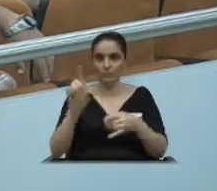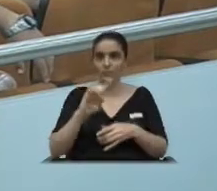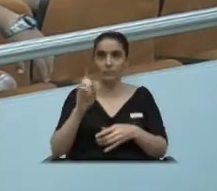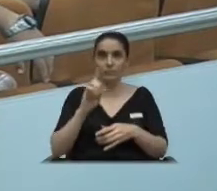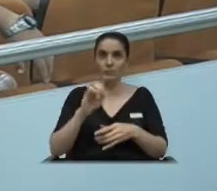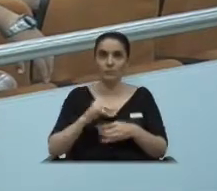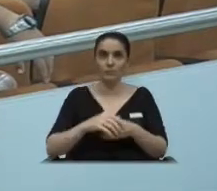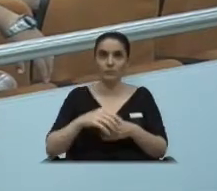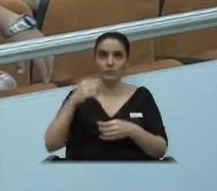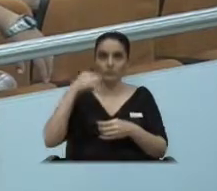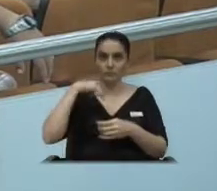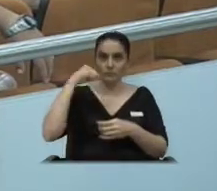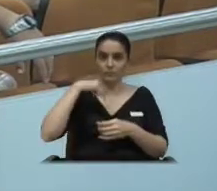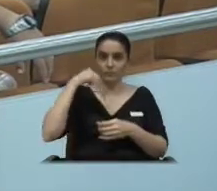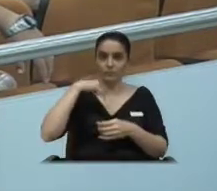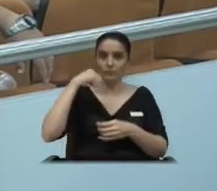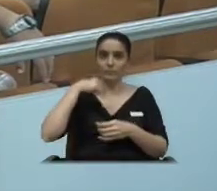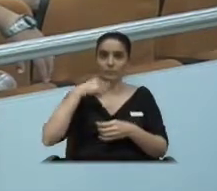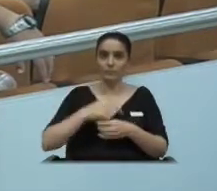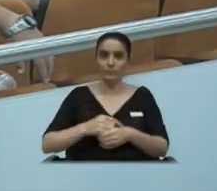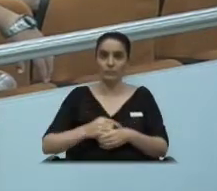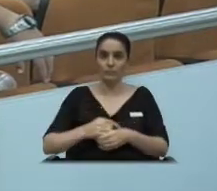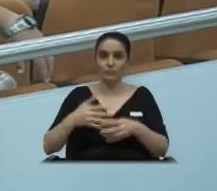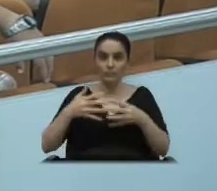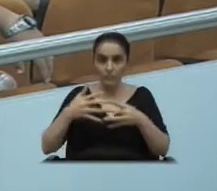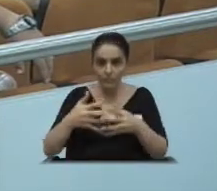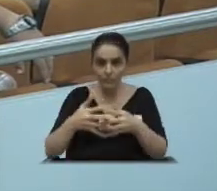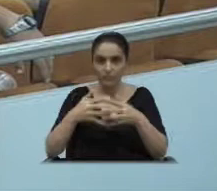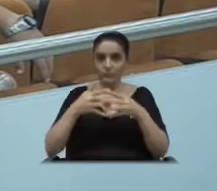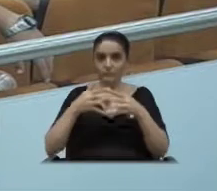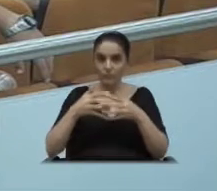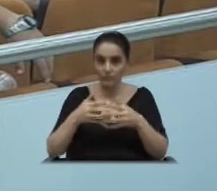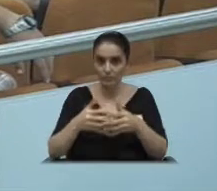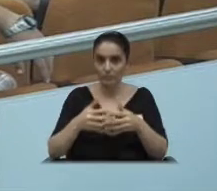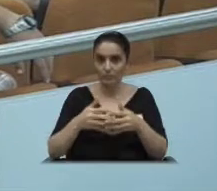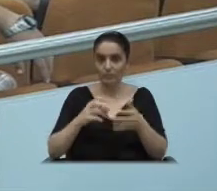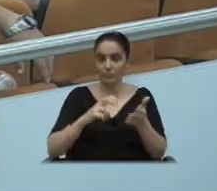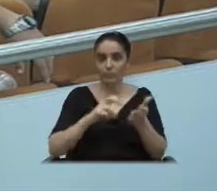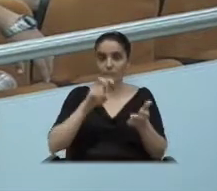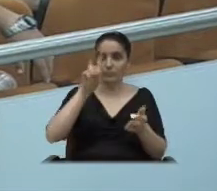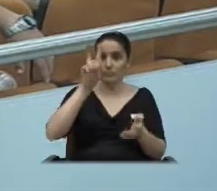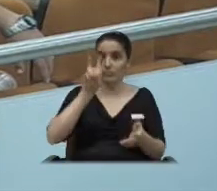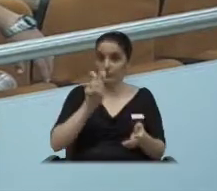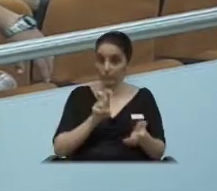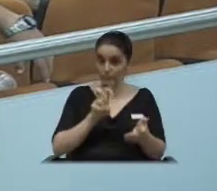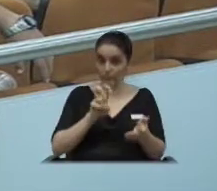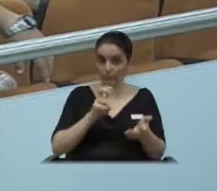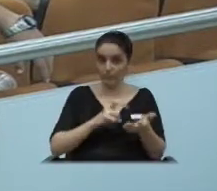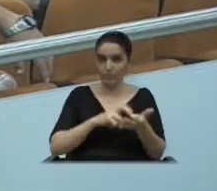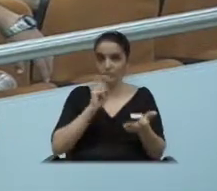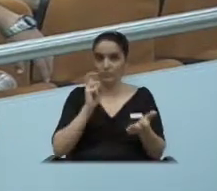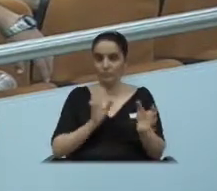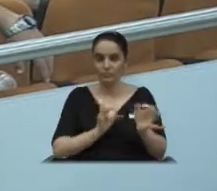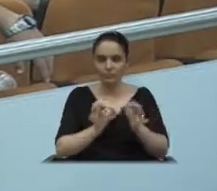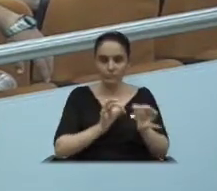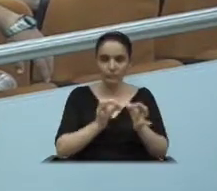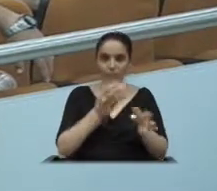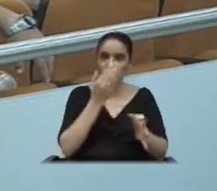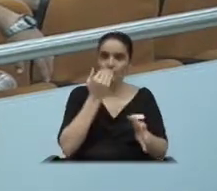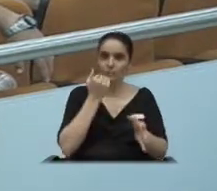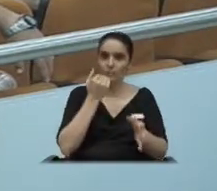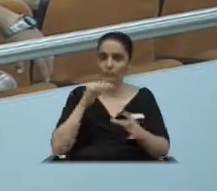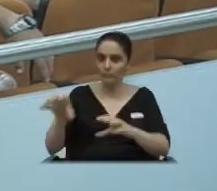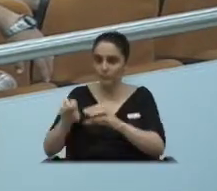aqui. Nós, autistas, as mães acordam às 5 da manhã, fazem comida para os seus maridos, despertam